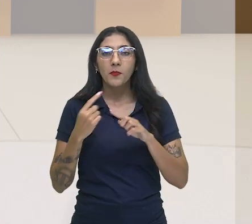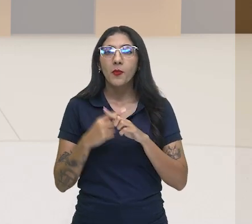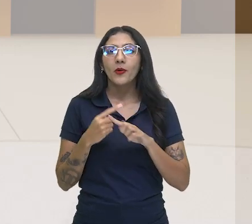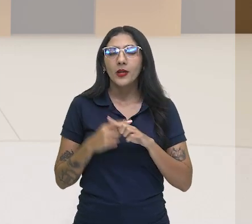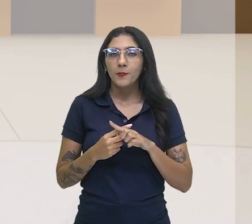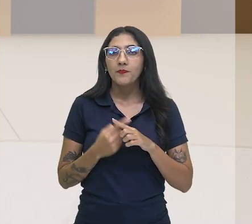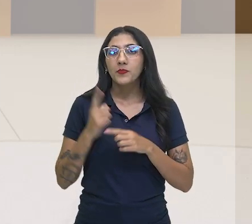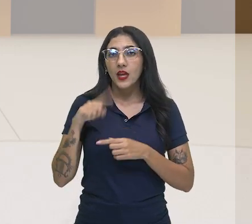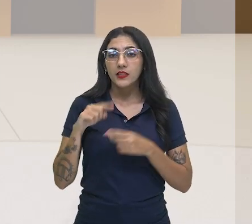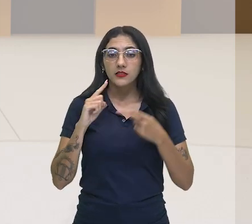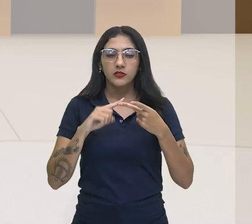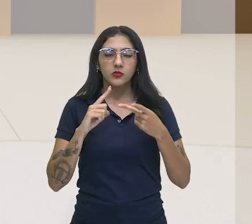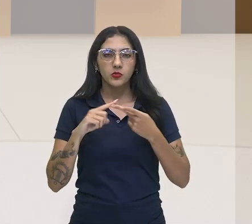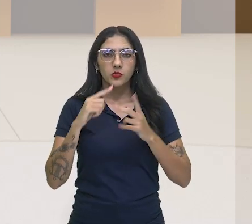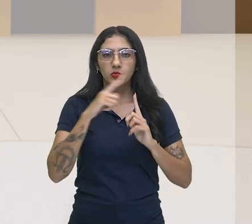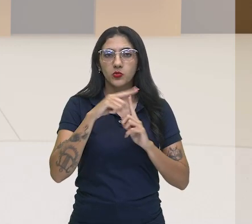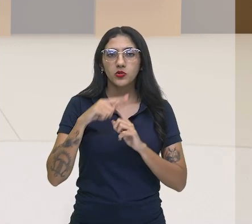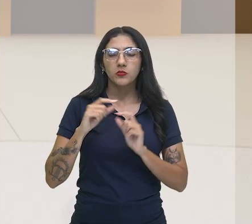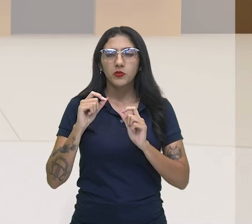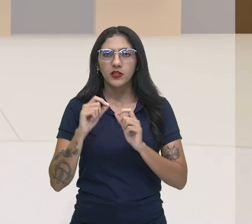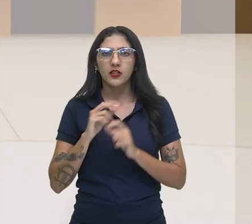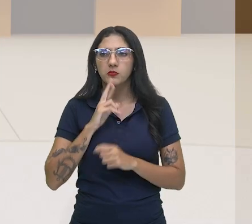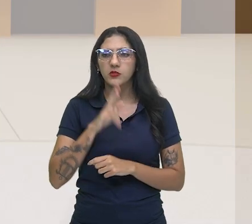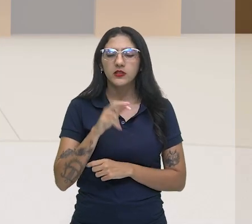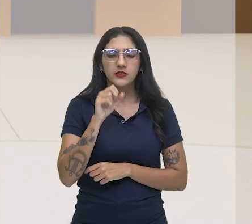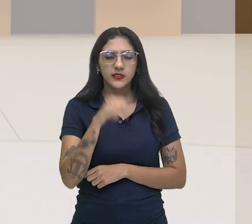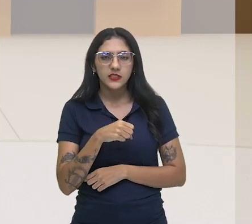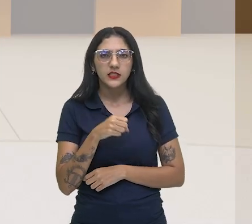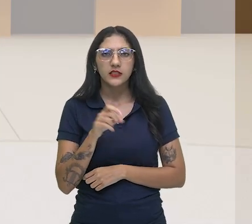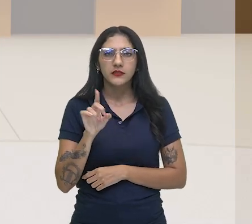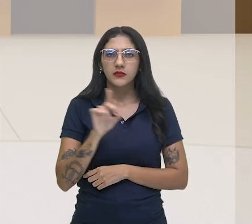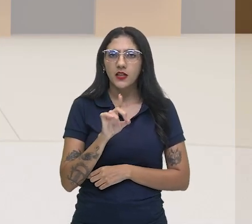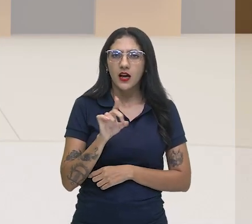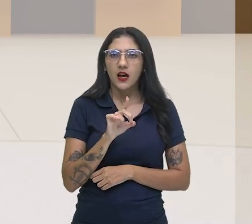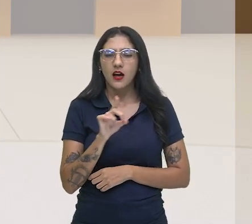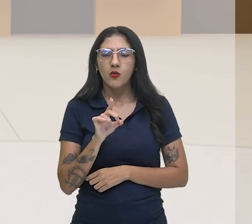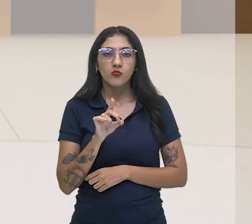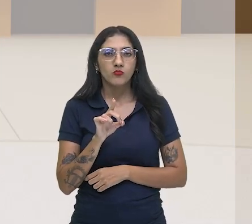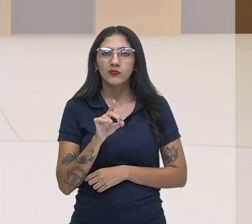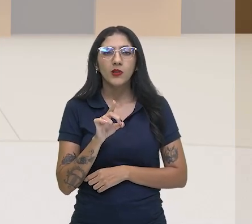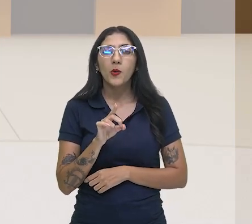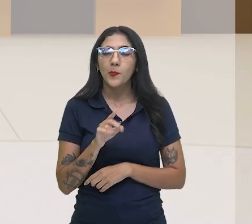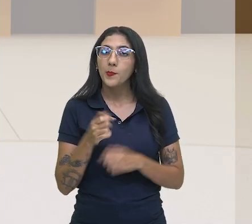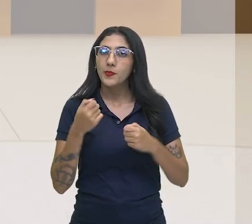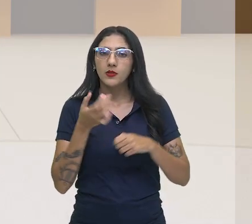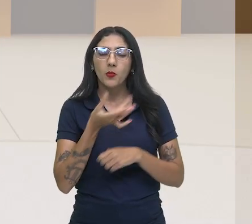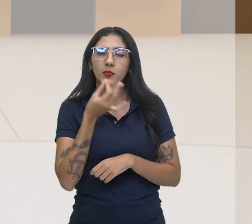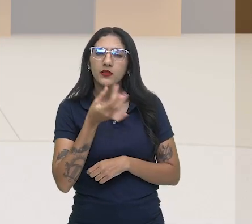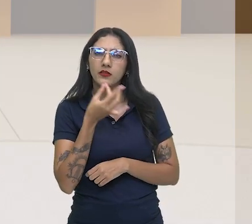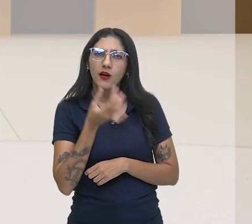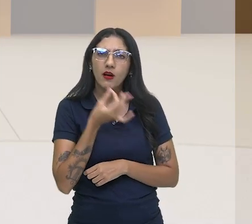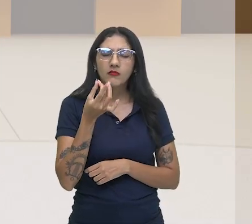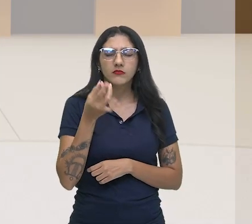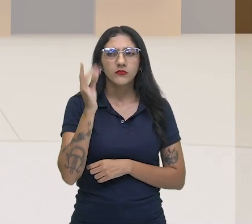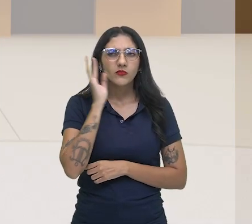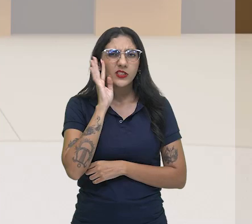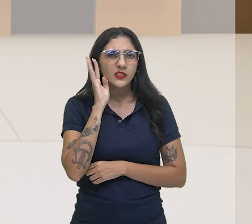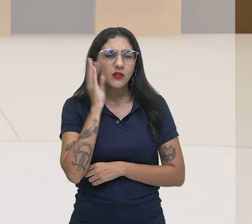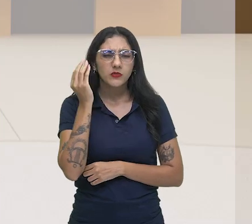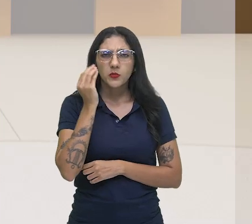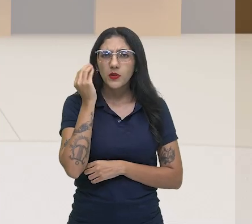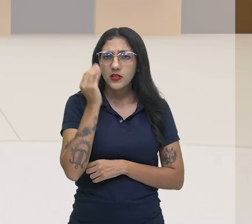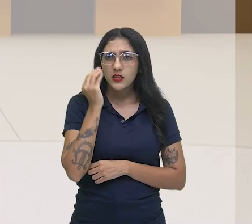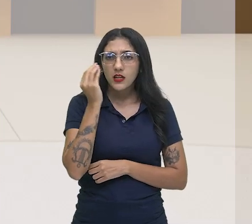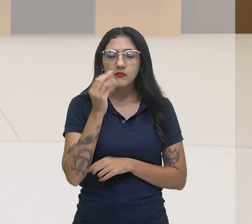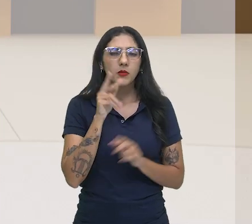entrevista aberta não é sim, não, ok ou não ok, é você expressar a opinião, suas reflexões, enfim,